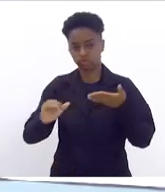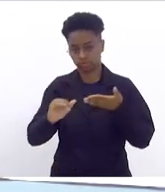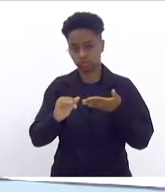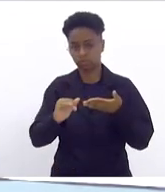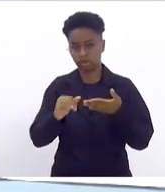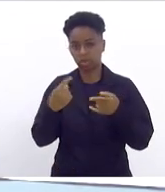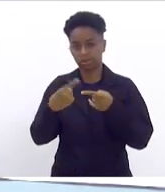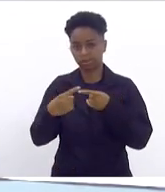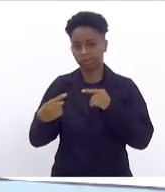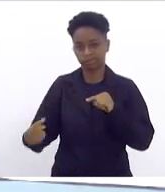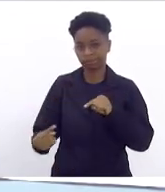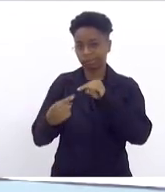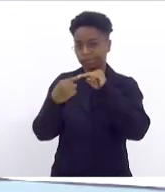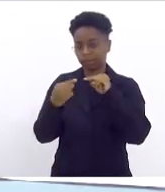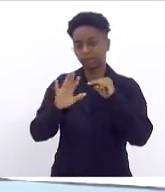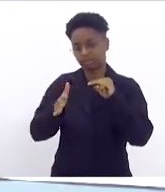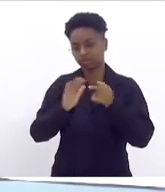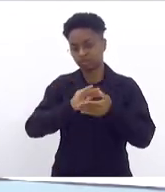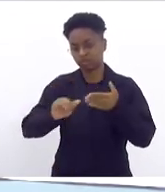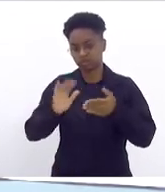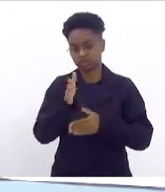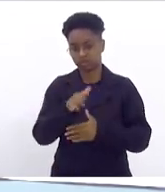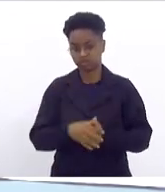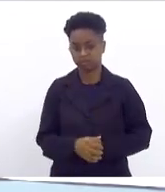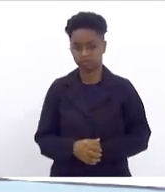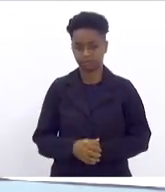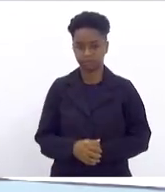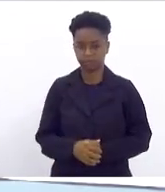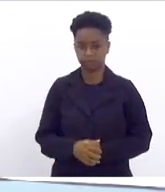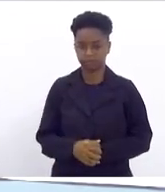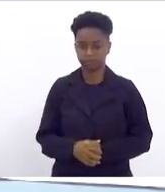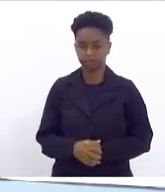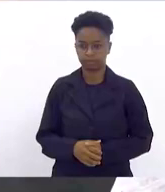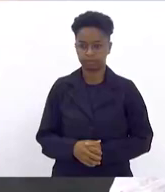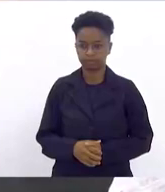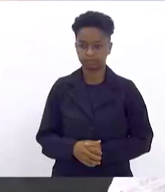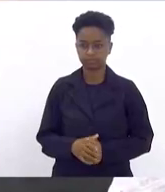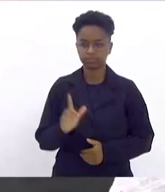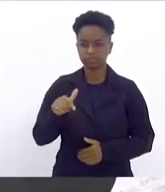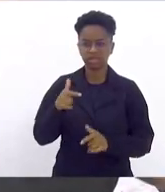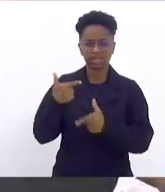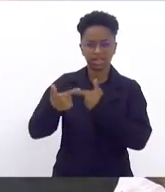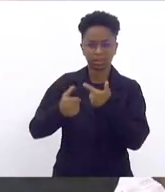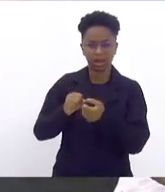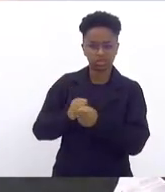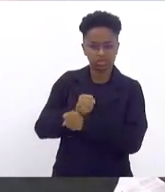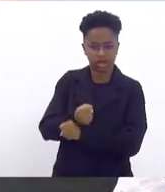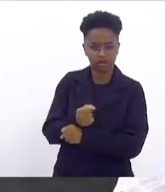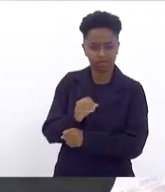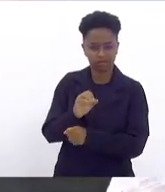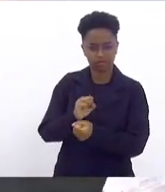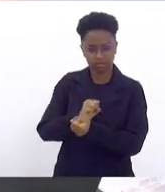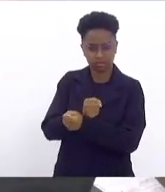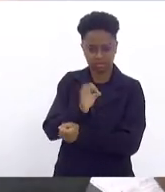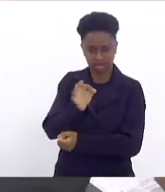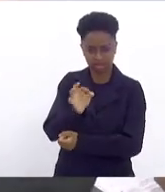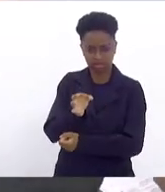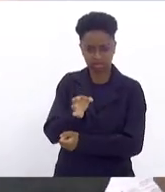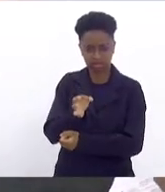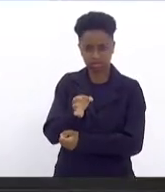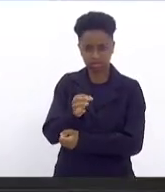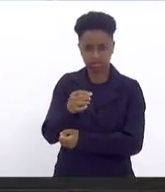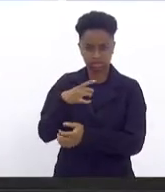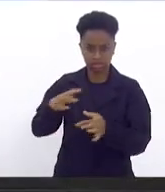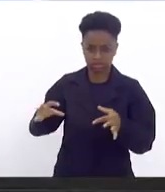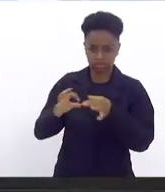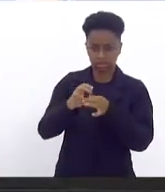havia coincidência, mas ele já retirou. Tá. Então tá superado. Era trabalho escravo, não era? É. É, que fundiu com o do